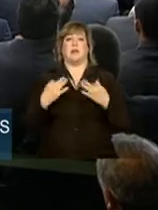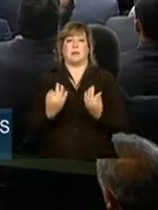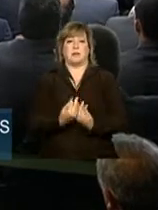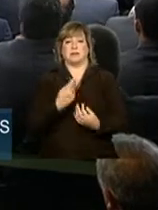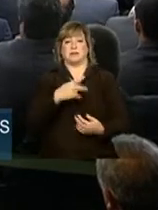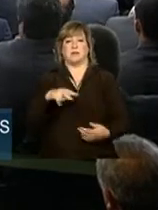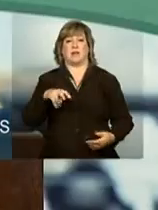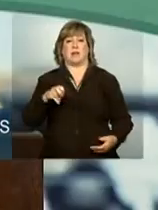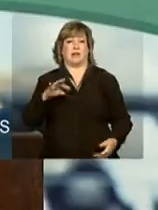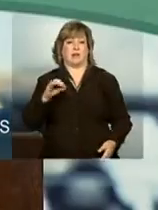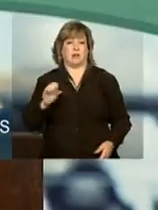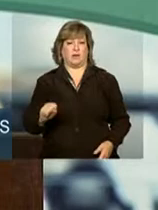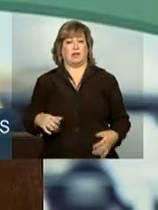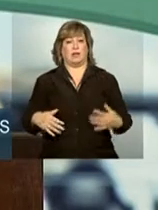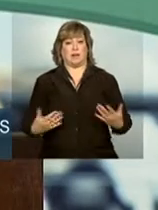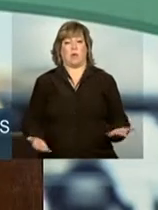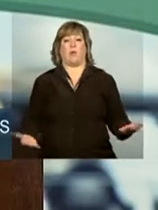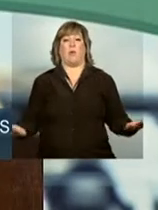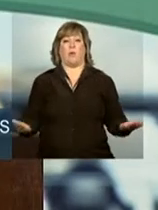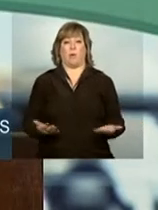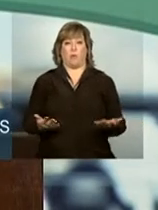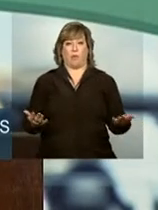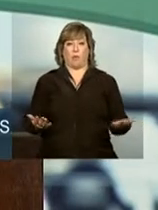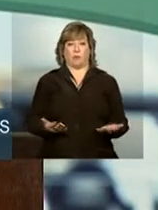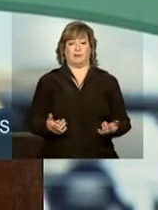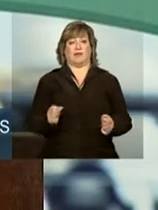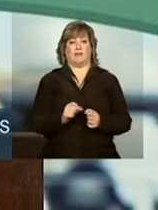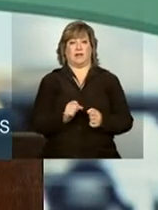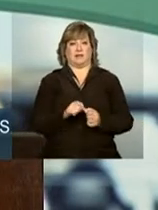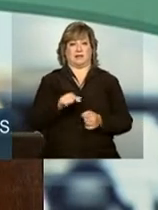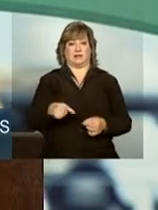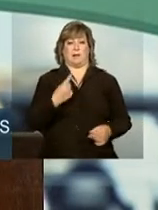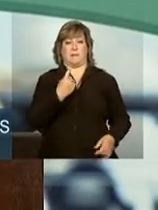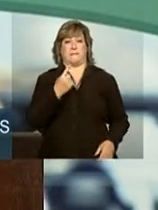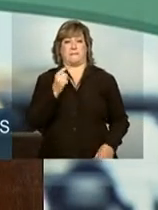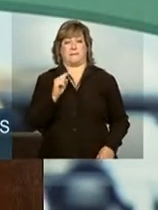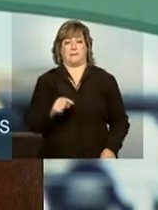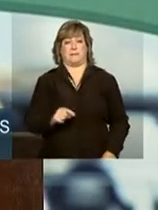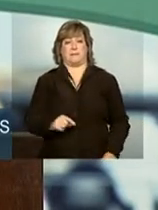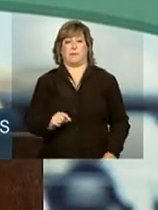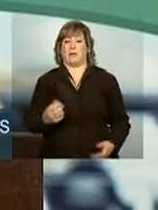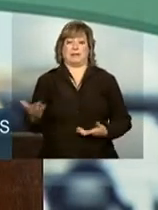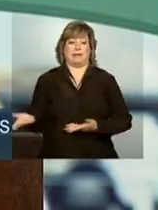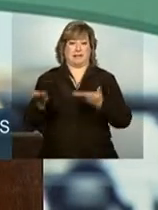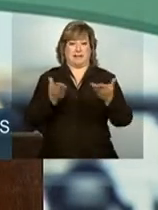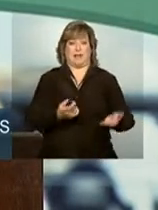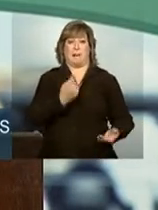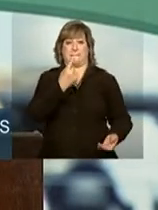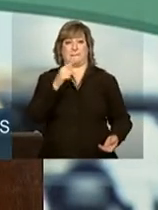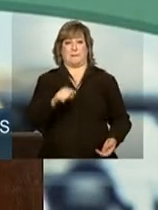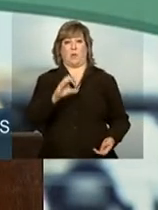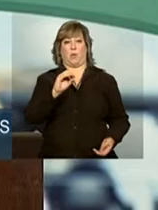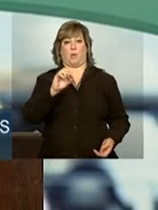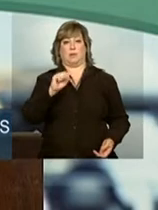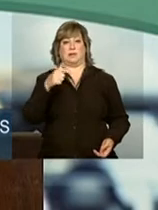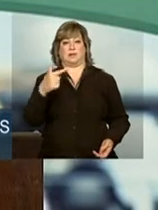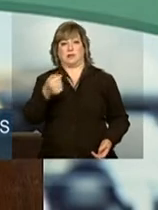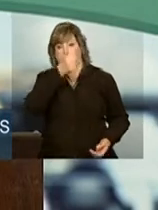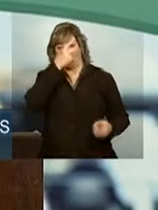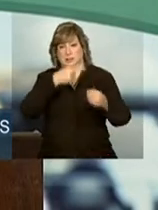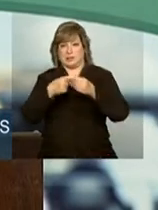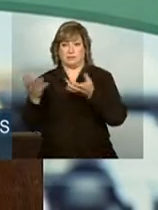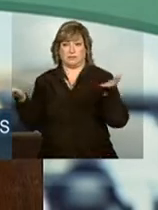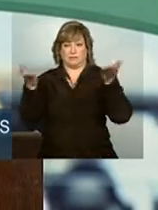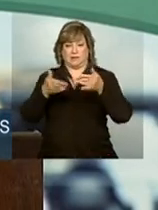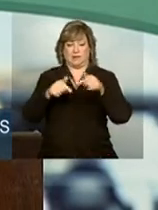seus netos. Então, hoje, ao fazer esses 1.080, ao trazer os 1.087 municípios,